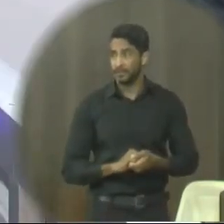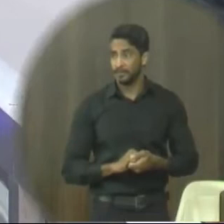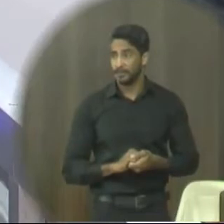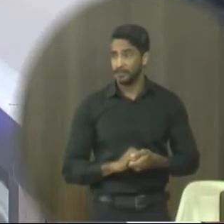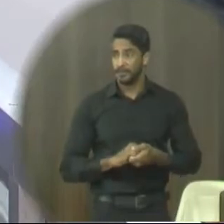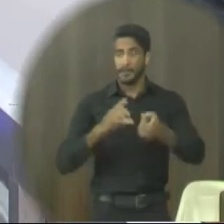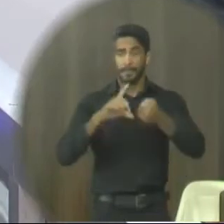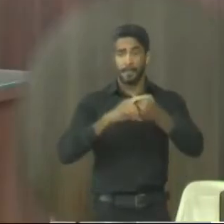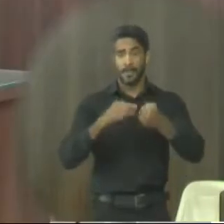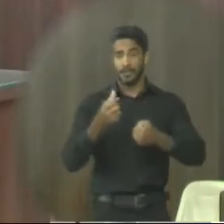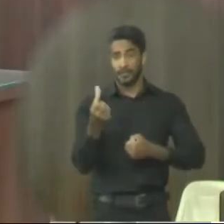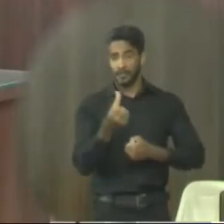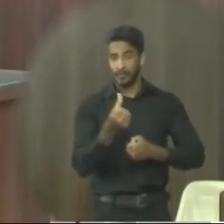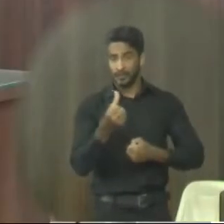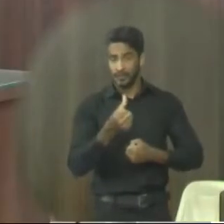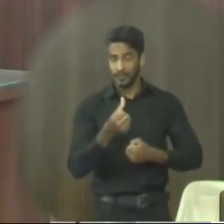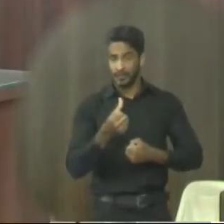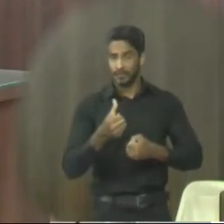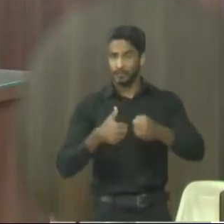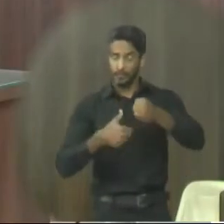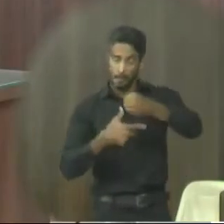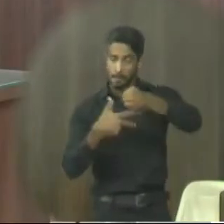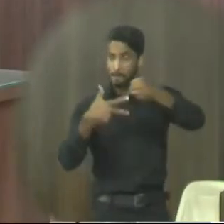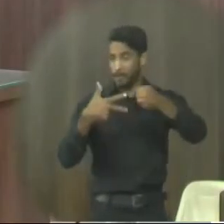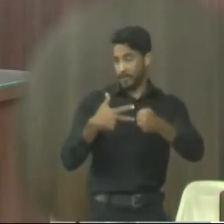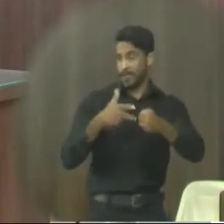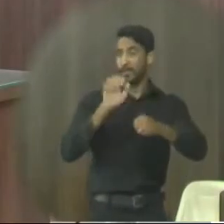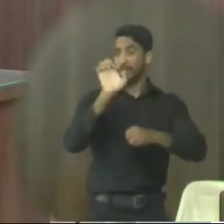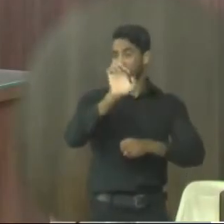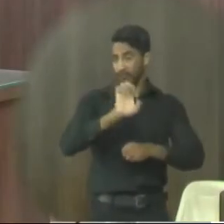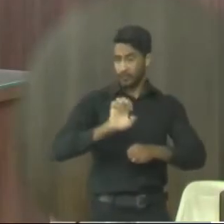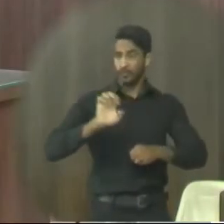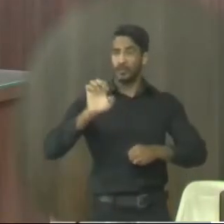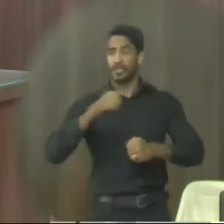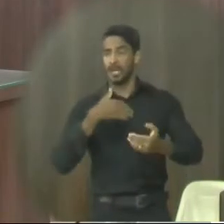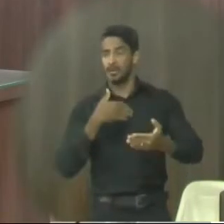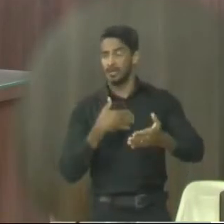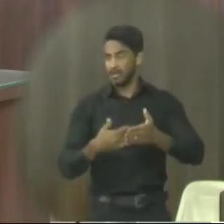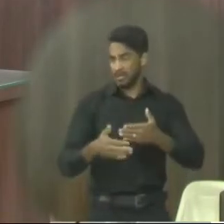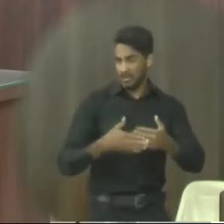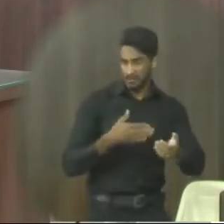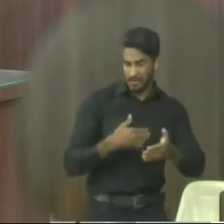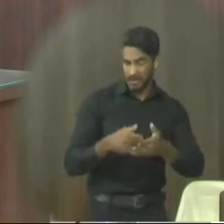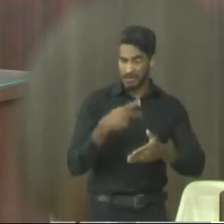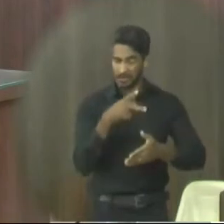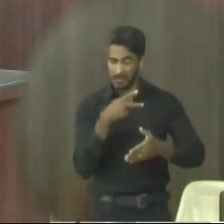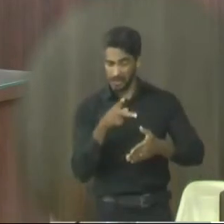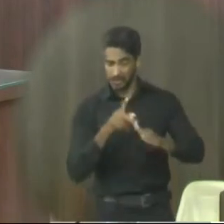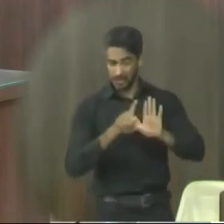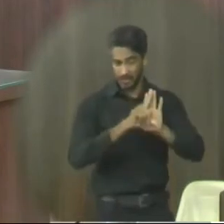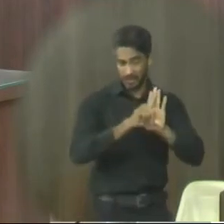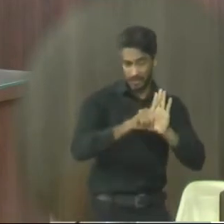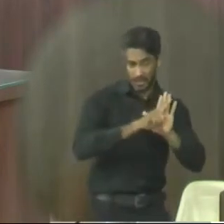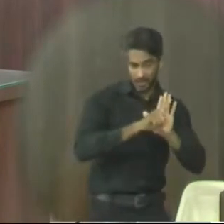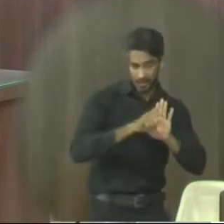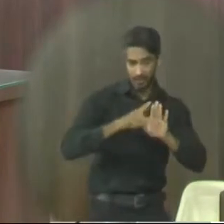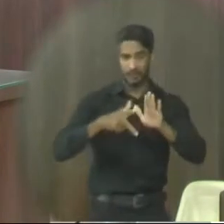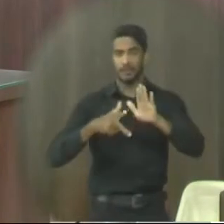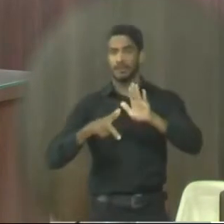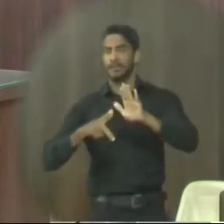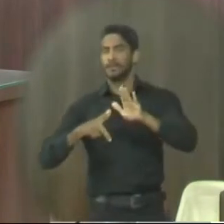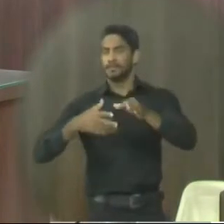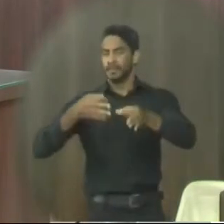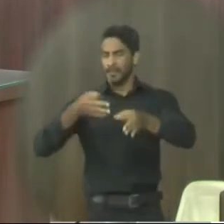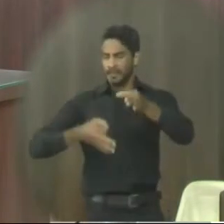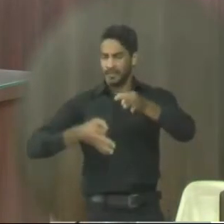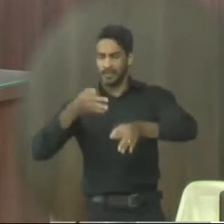Artigo 6º. São poderes do Estado independentes de harmônio entre si, o Legislativo, o Executivo e o